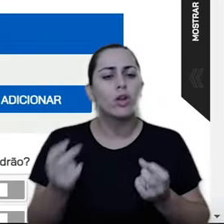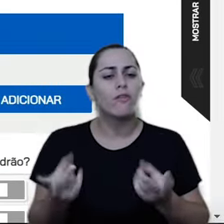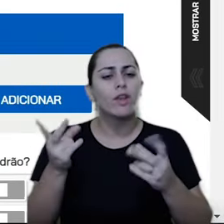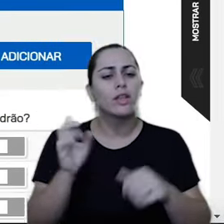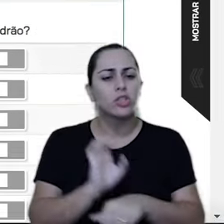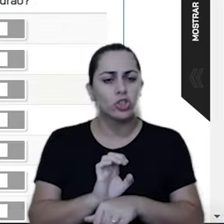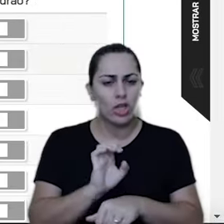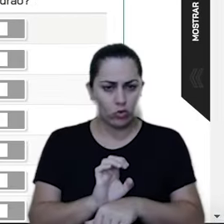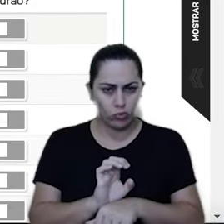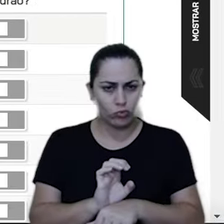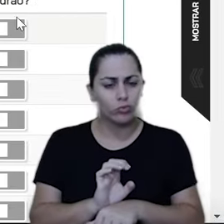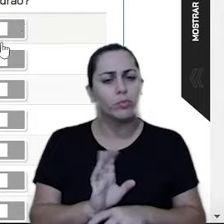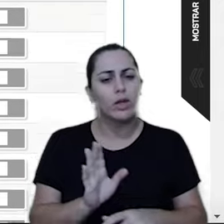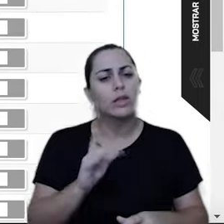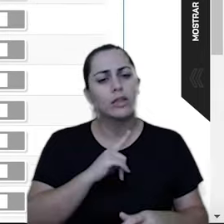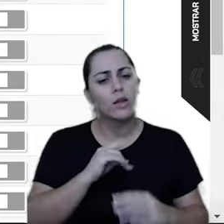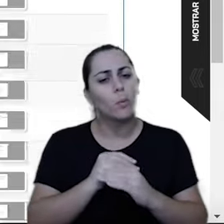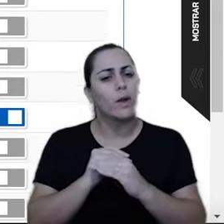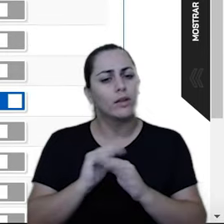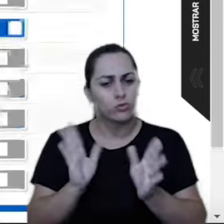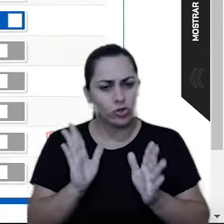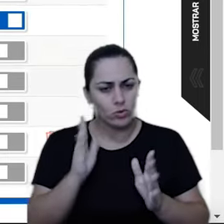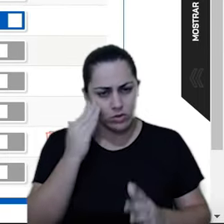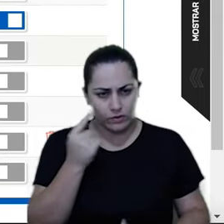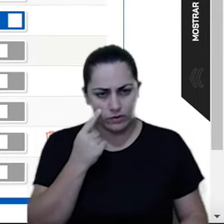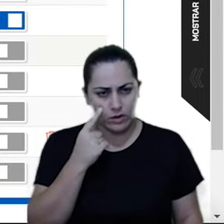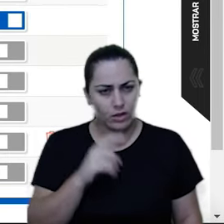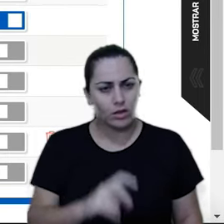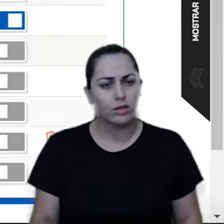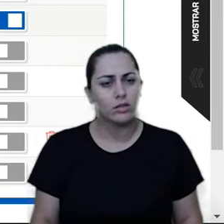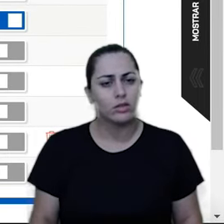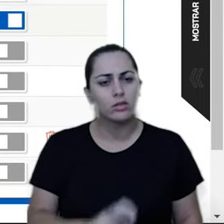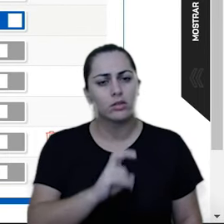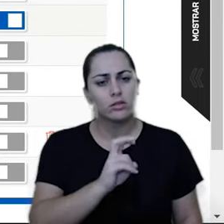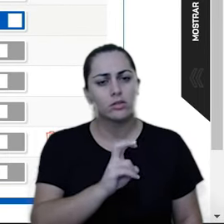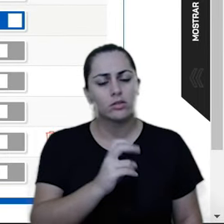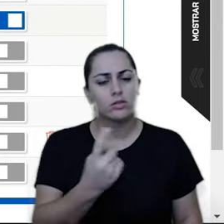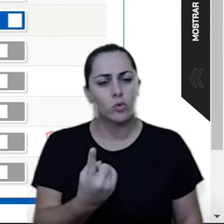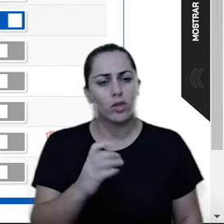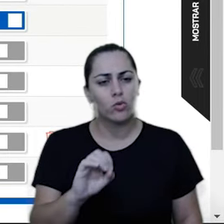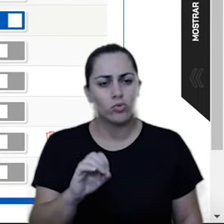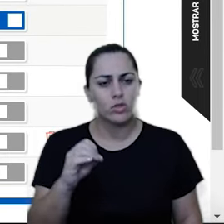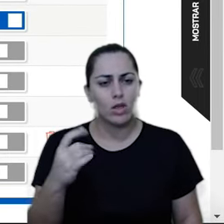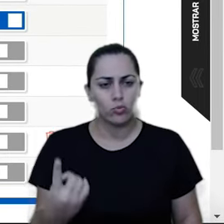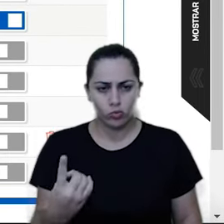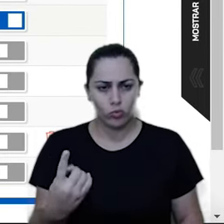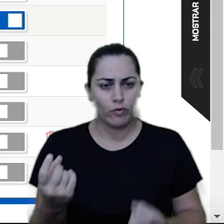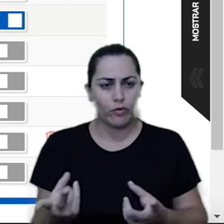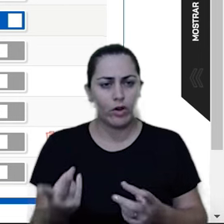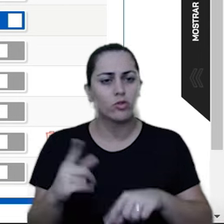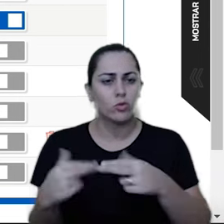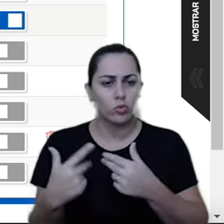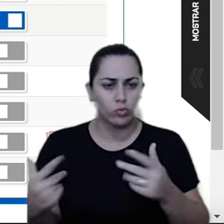dentro do Estado eu já tenho como padrão qual que eu tô usando aqui deixa eu ver ó ó 5101 venda de